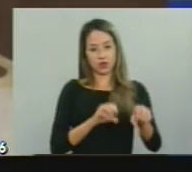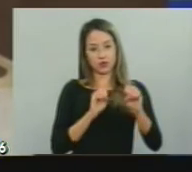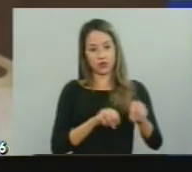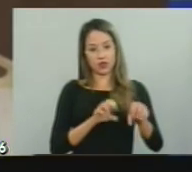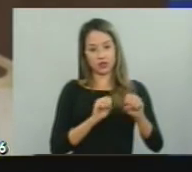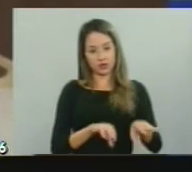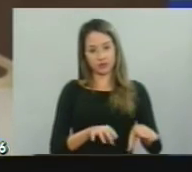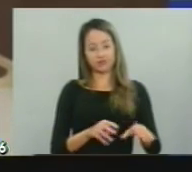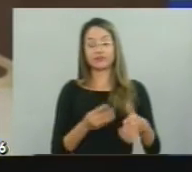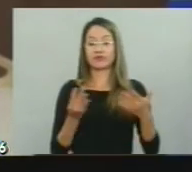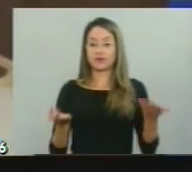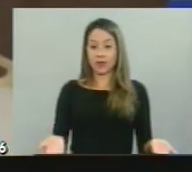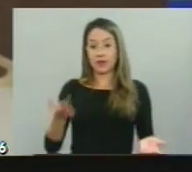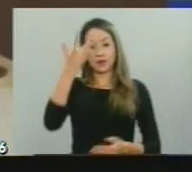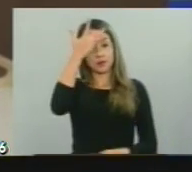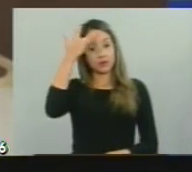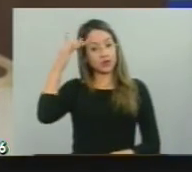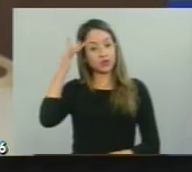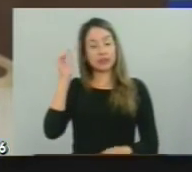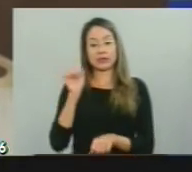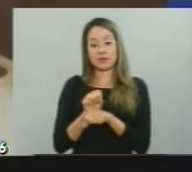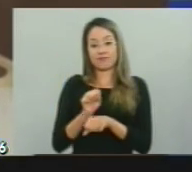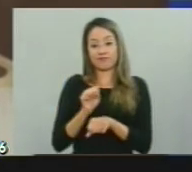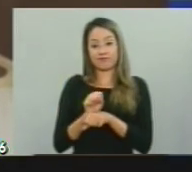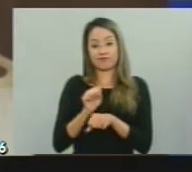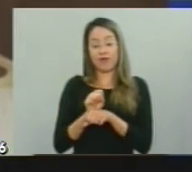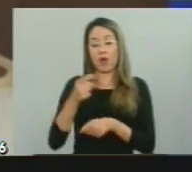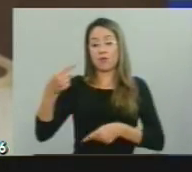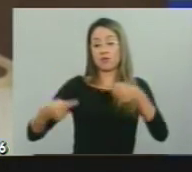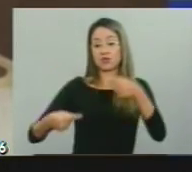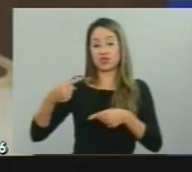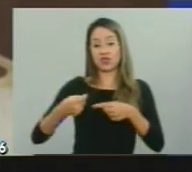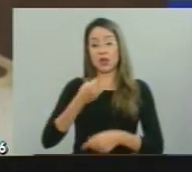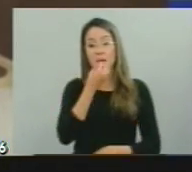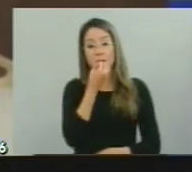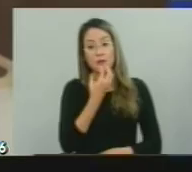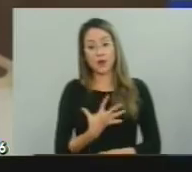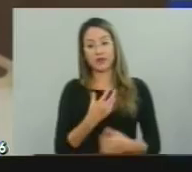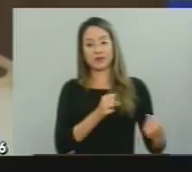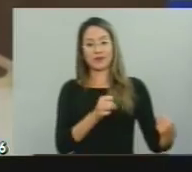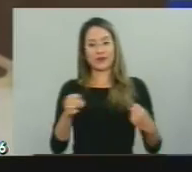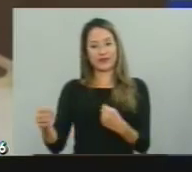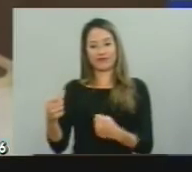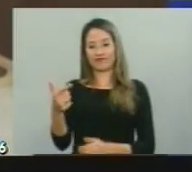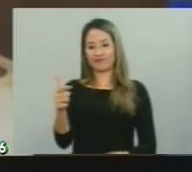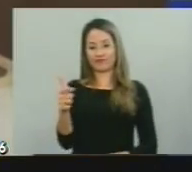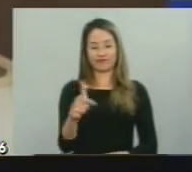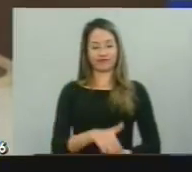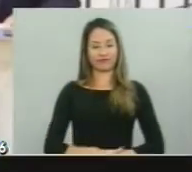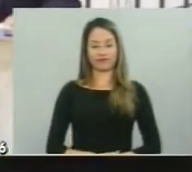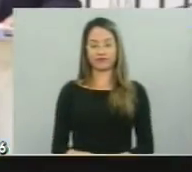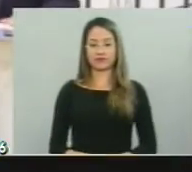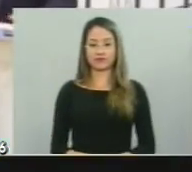e, sobretudo, daqueles que esperavam uma política distributiva da riqueza, do saber e do poder. A mesa toma ciência do